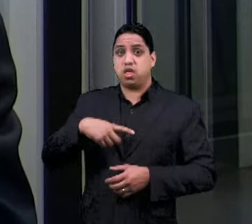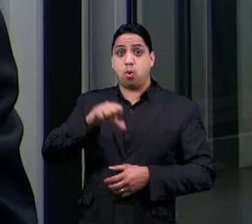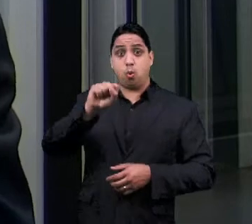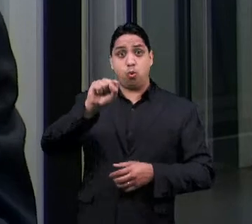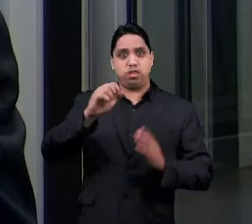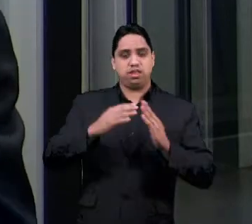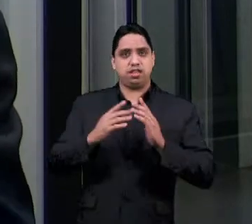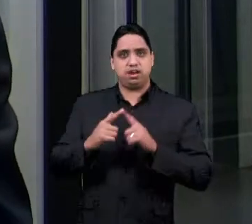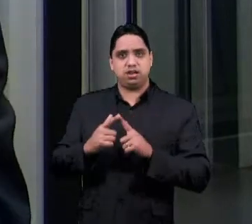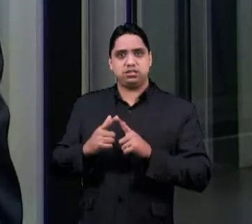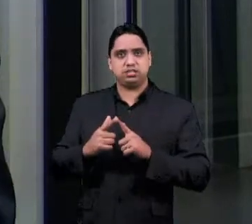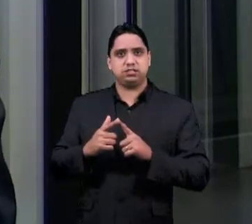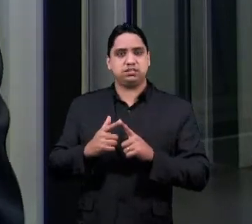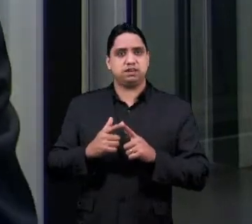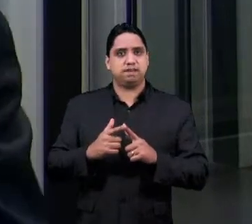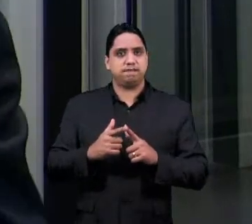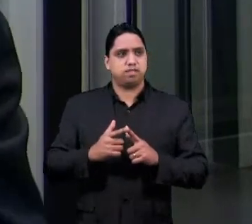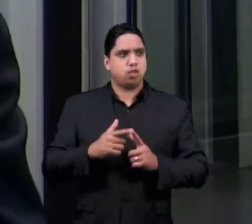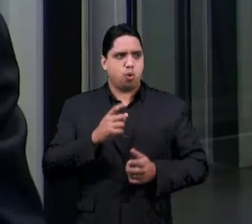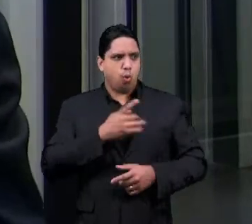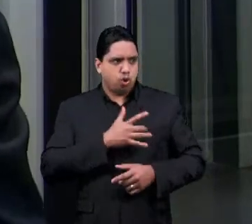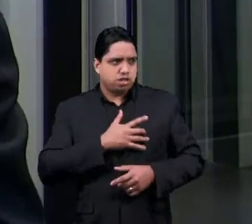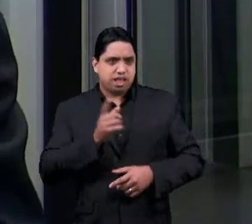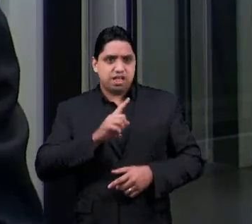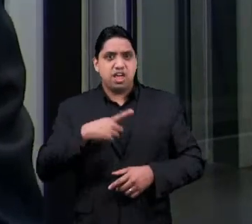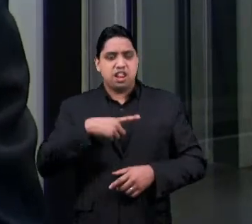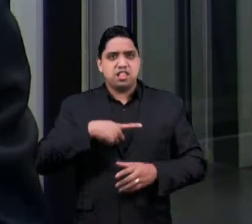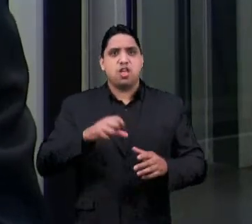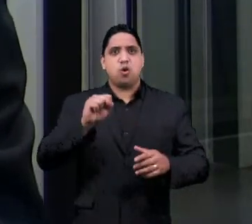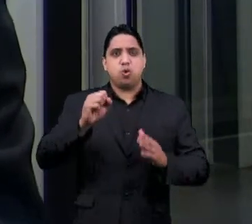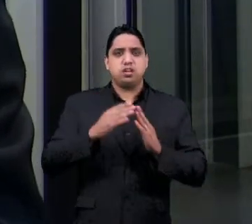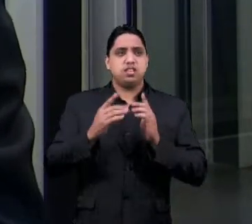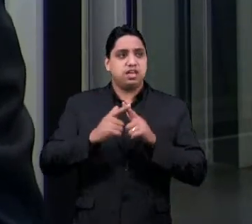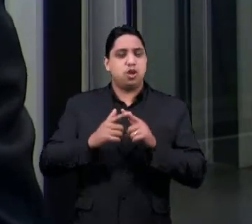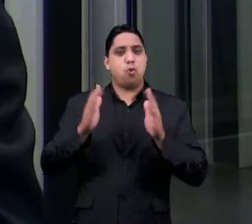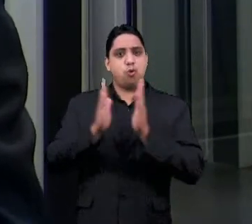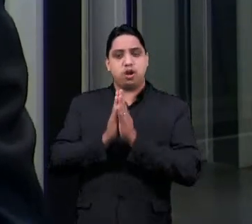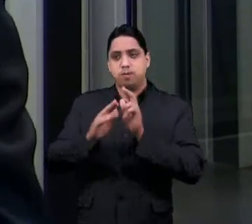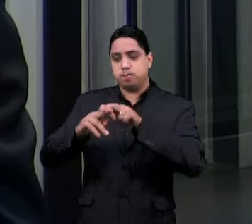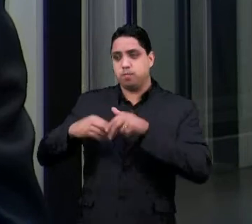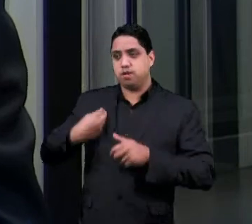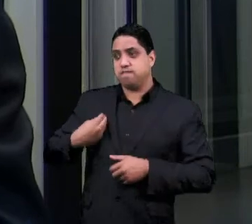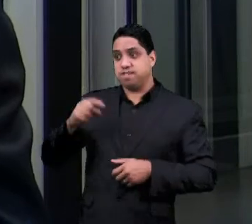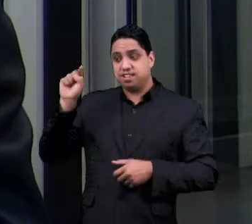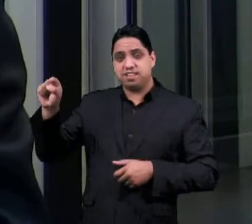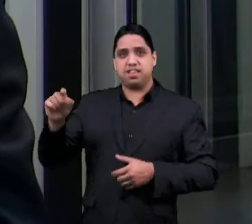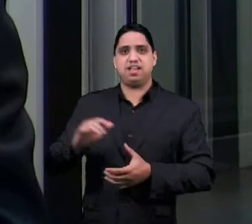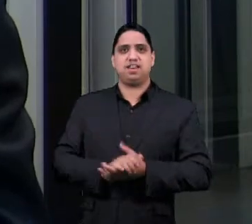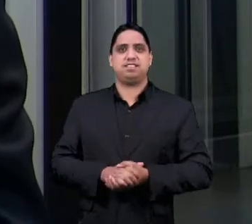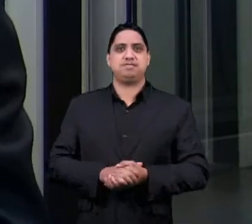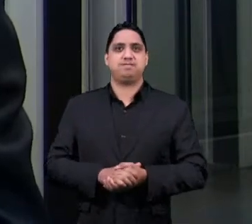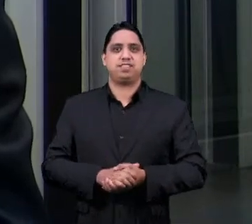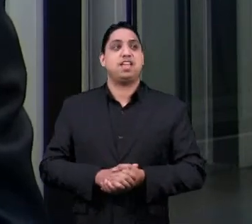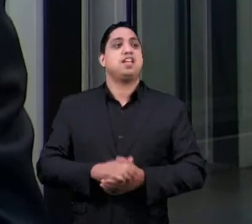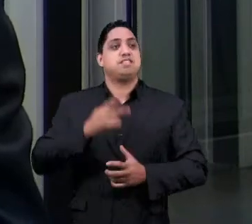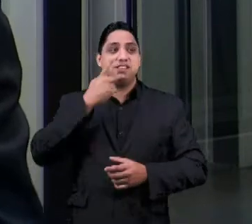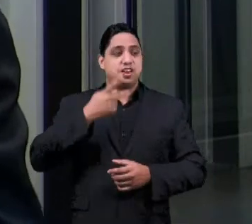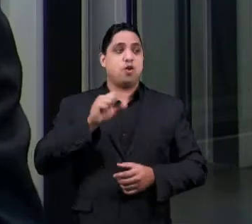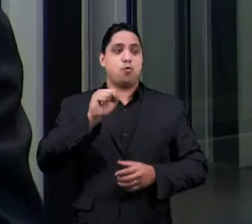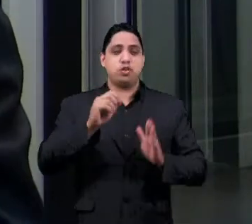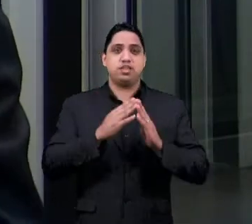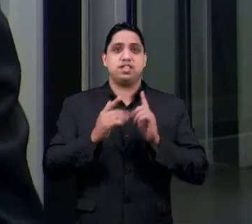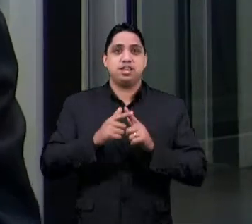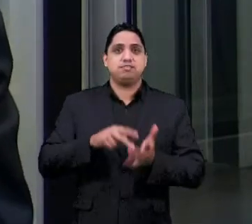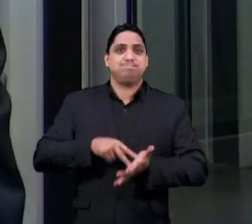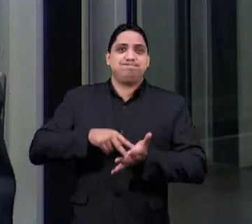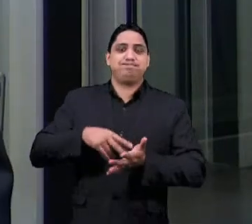a outra irmã, coitado não, ele tem 8 igrejas para orar por ele. Para orar por ele. Olha, essas 8 igrejas me sustentaram muito,